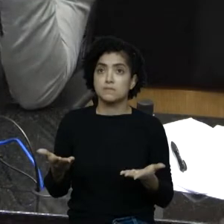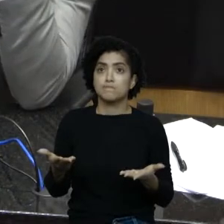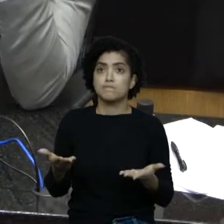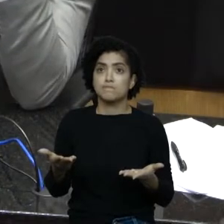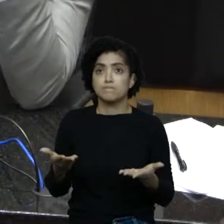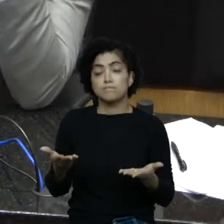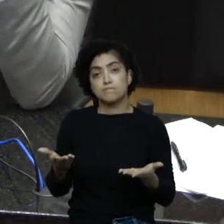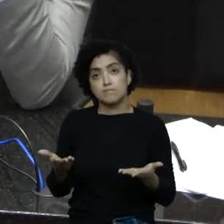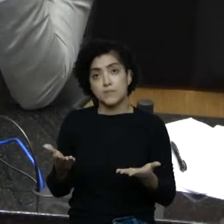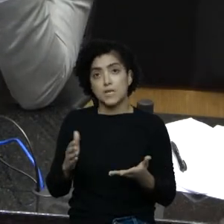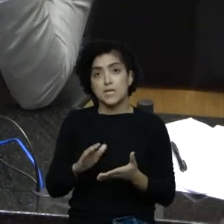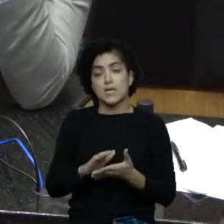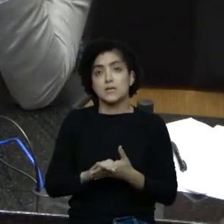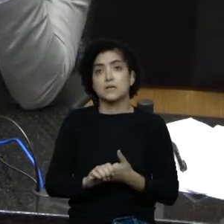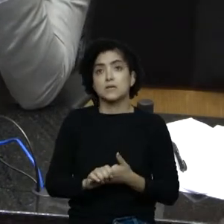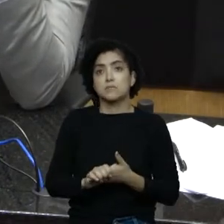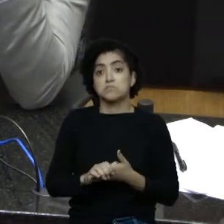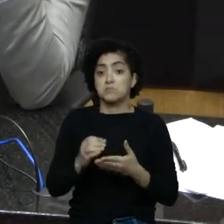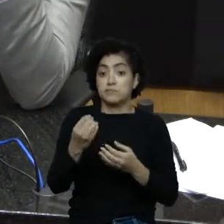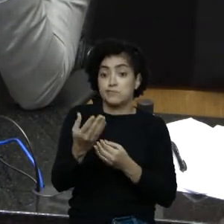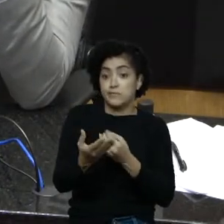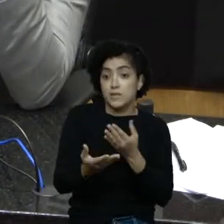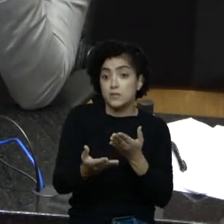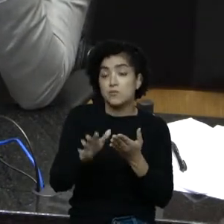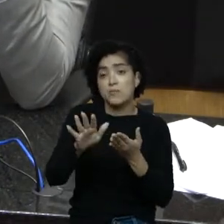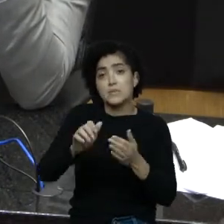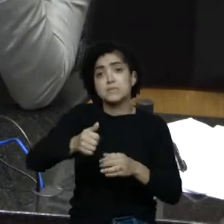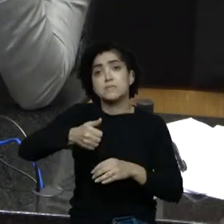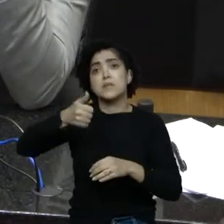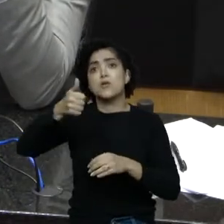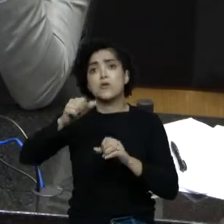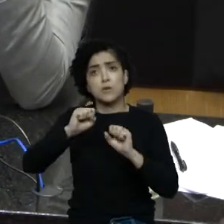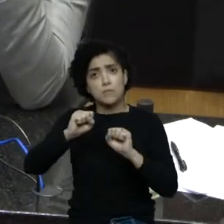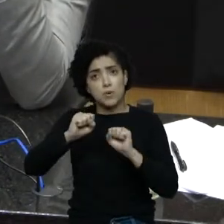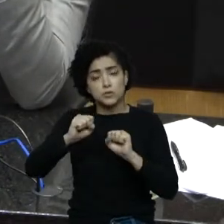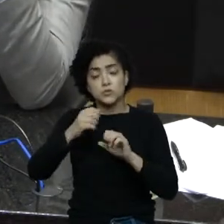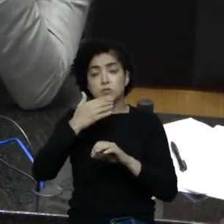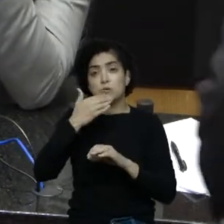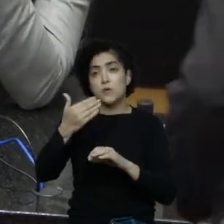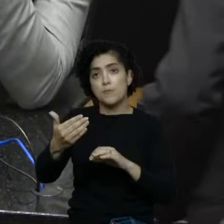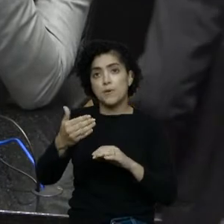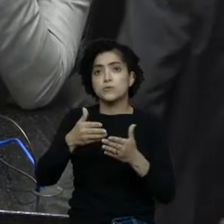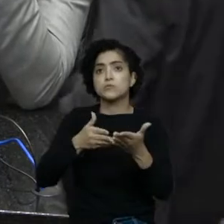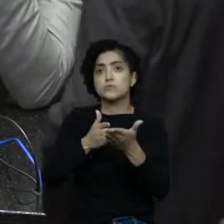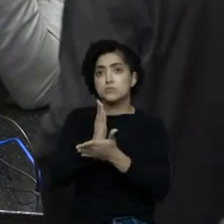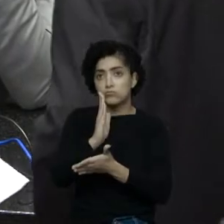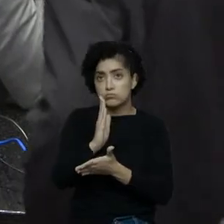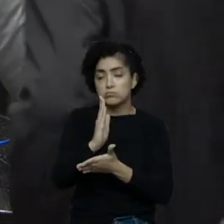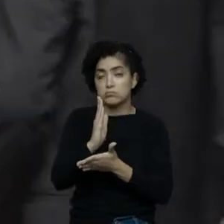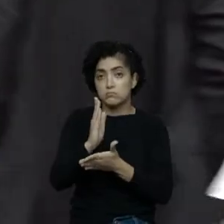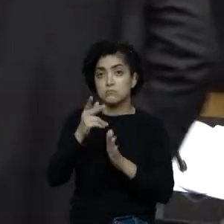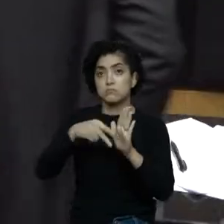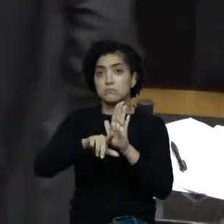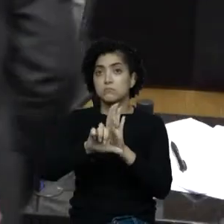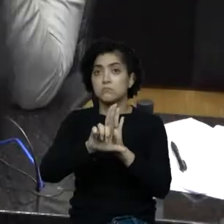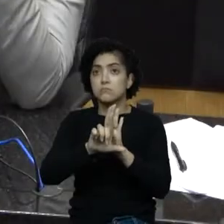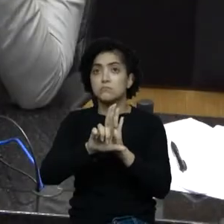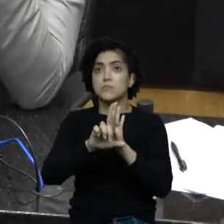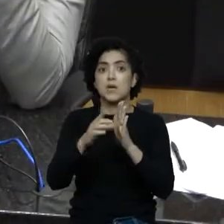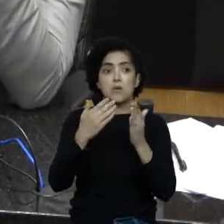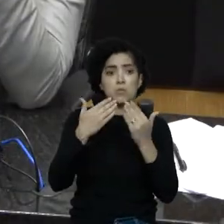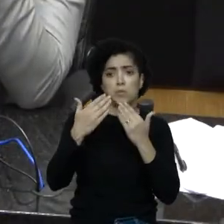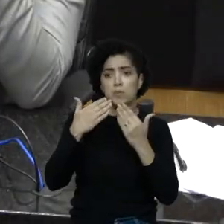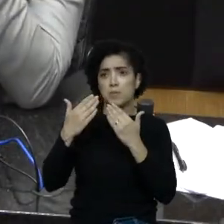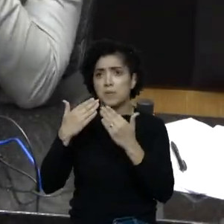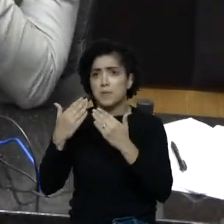hoje está relativamente dando mas podemos melhorar Ainda mais por isso eu Peço aprovação do nosso projeto Monte gente conversando vai